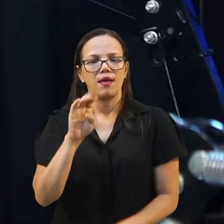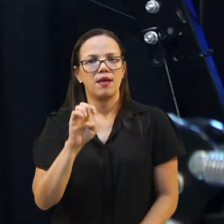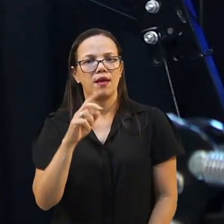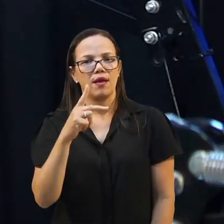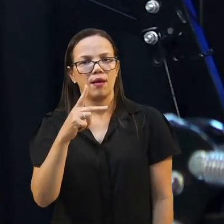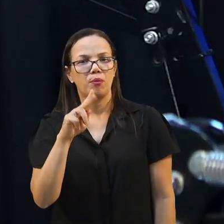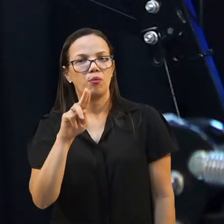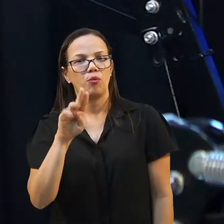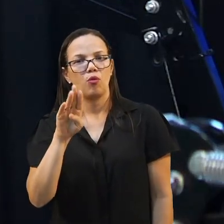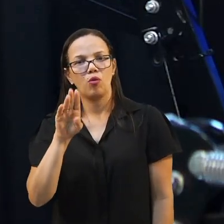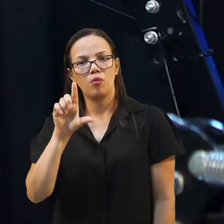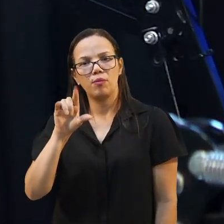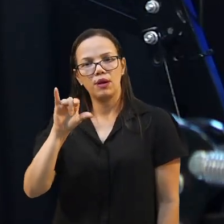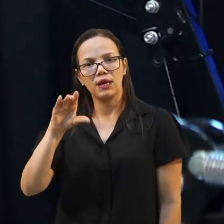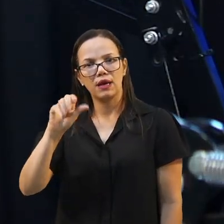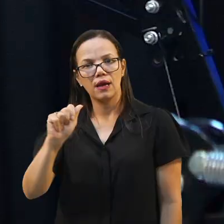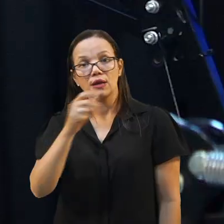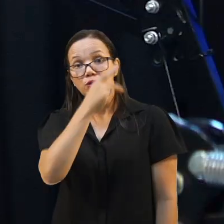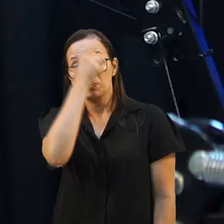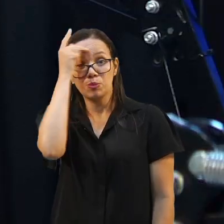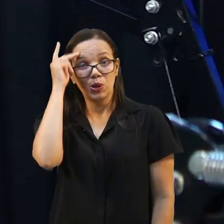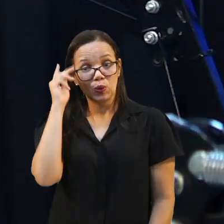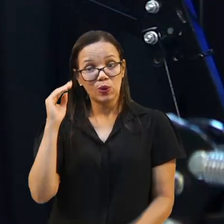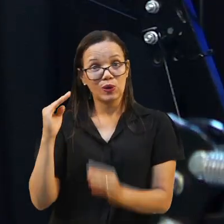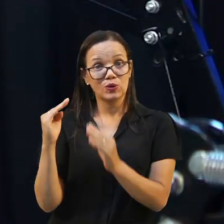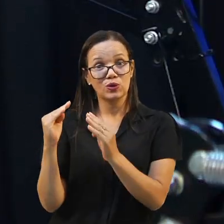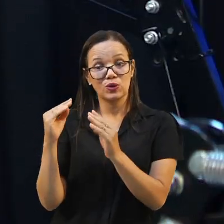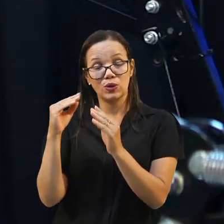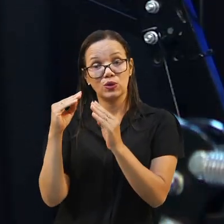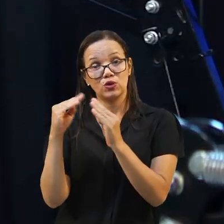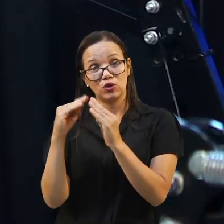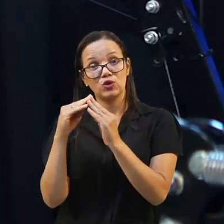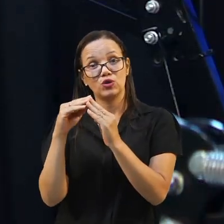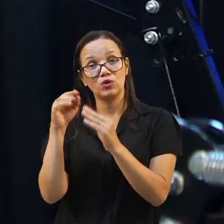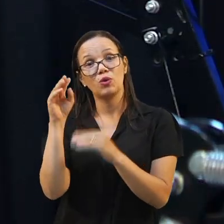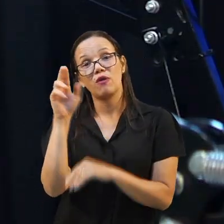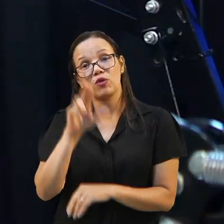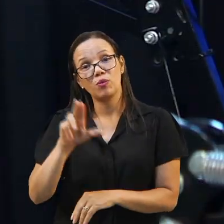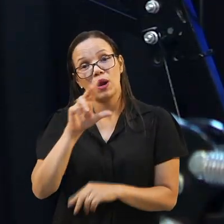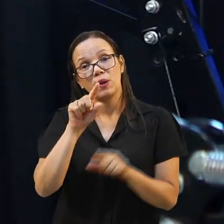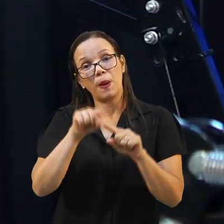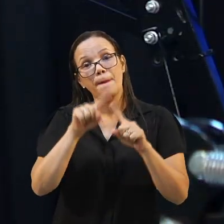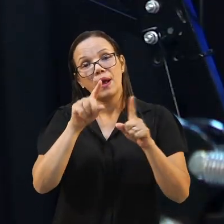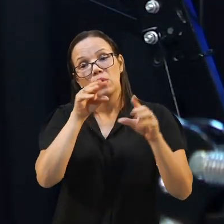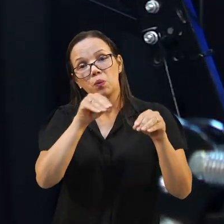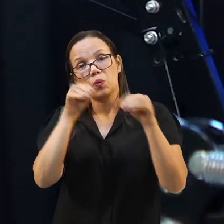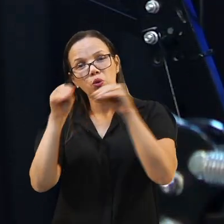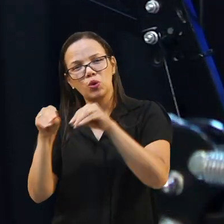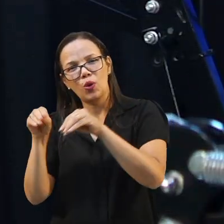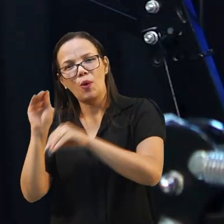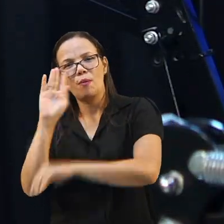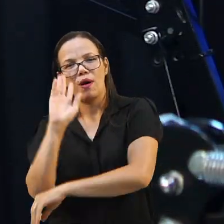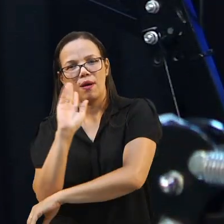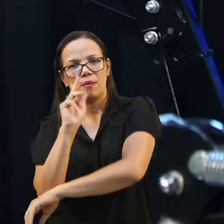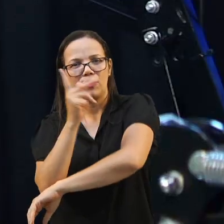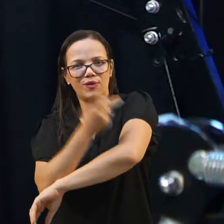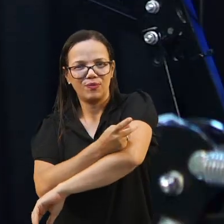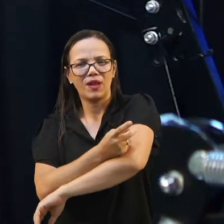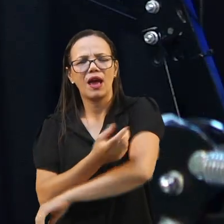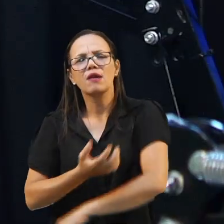de pessoas de Uberlândia e passei o final de ano, passei Natal, Ano Novo, lá na